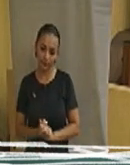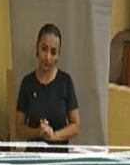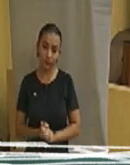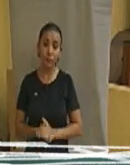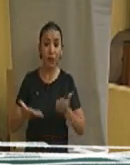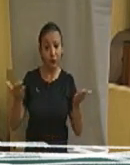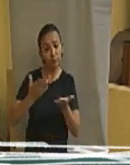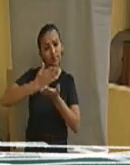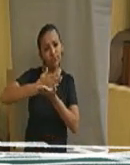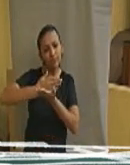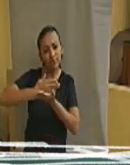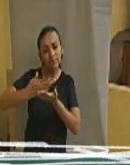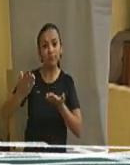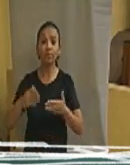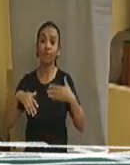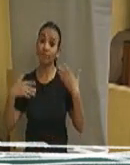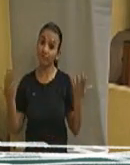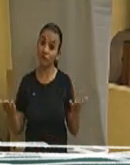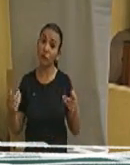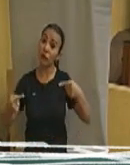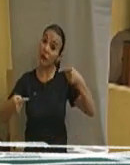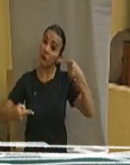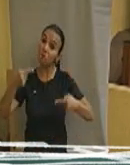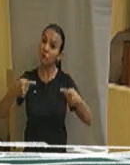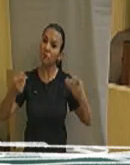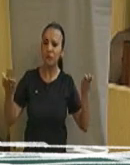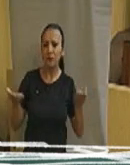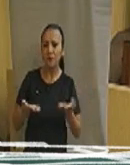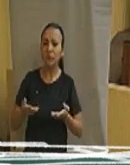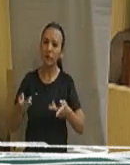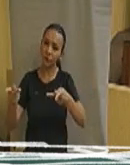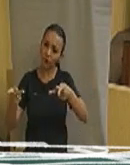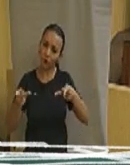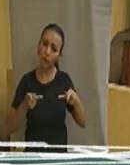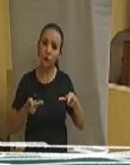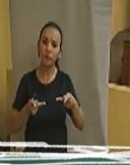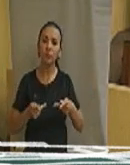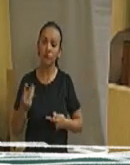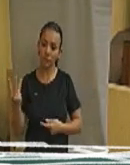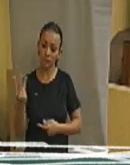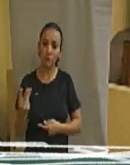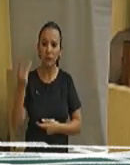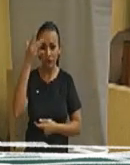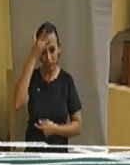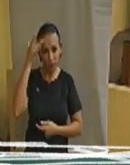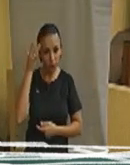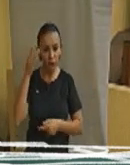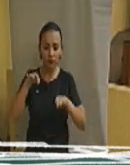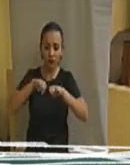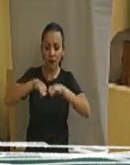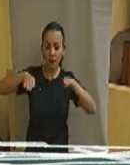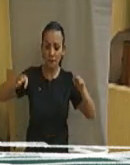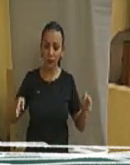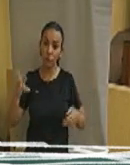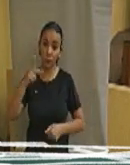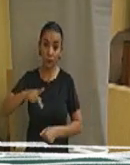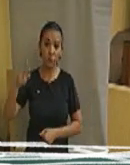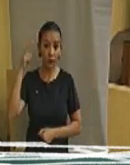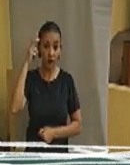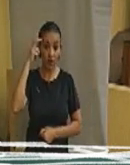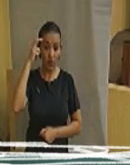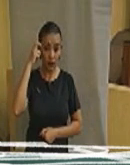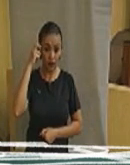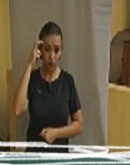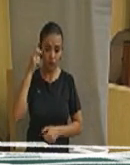Para darmos início, então, ao nosso debate de hoje, eu convido os candidatos para comporem a mesa. Professor Etienne,